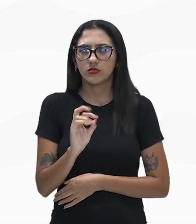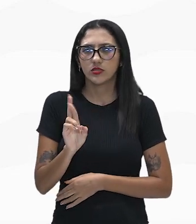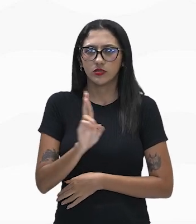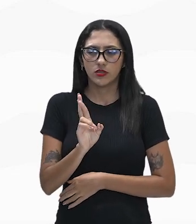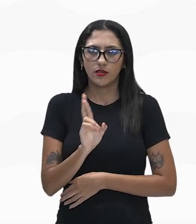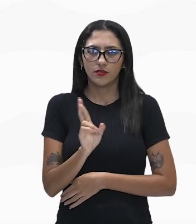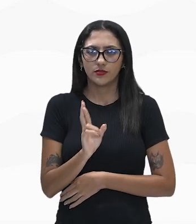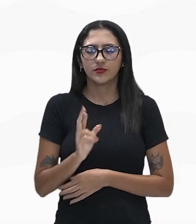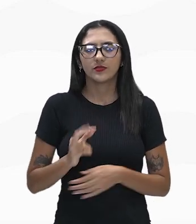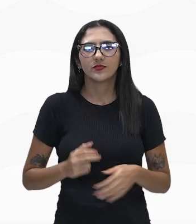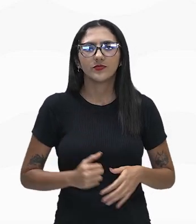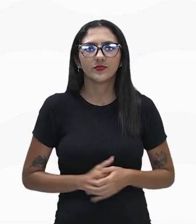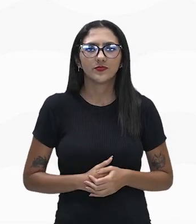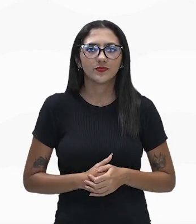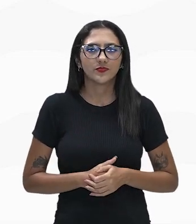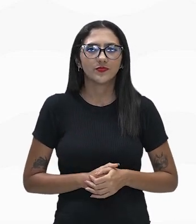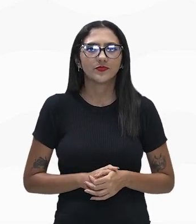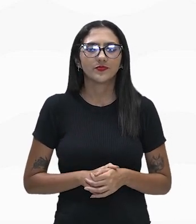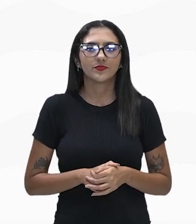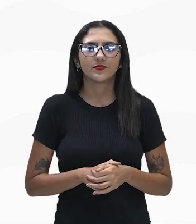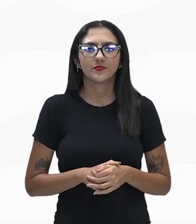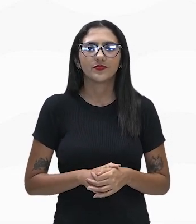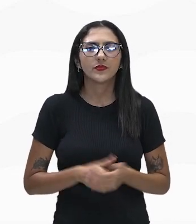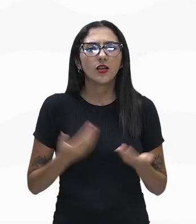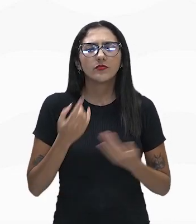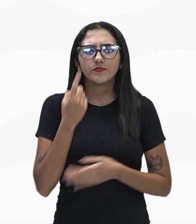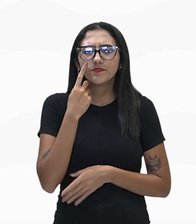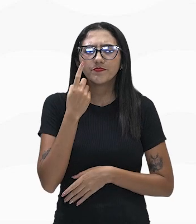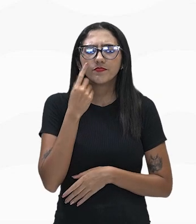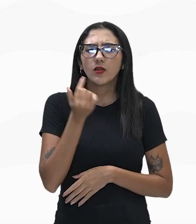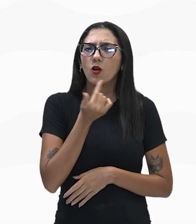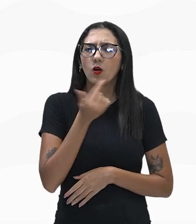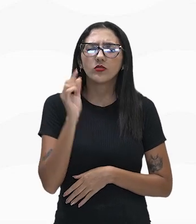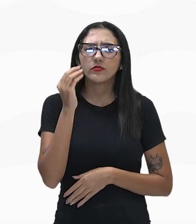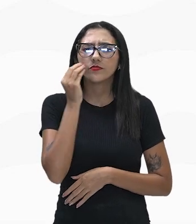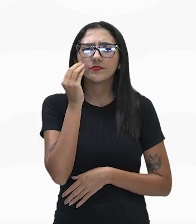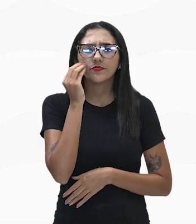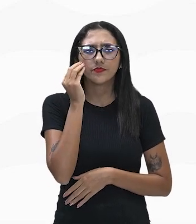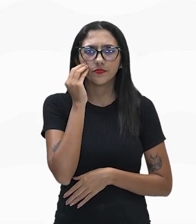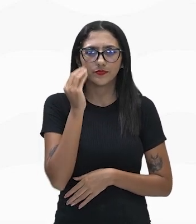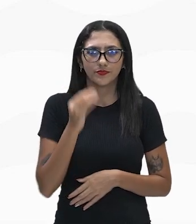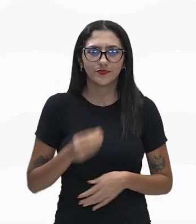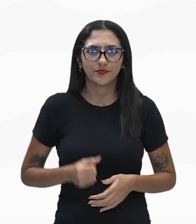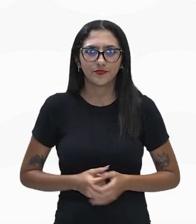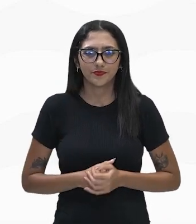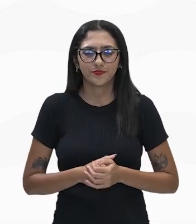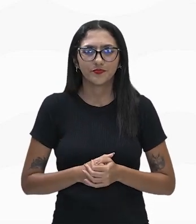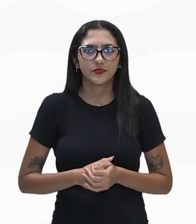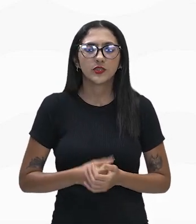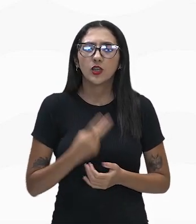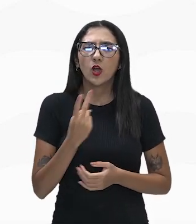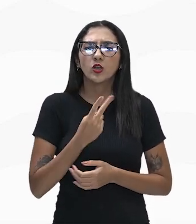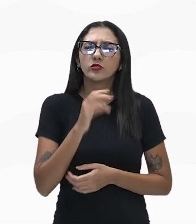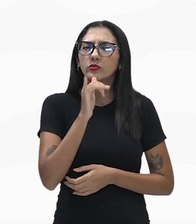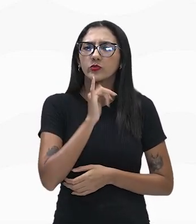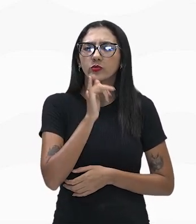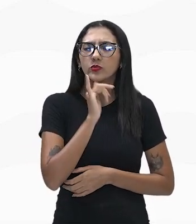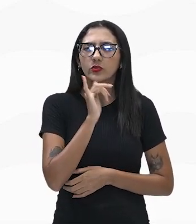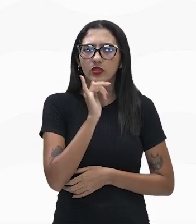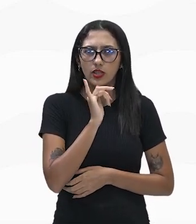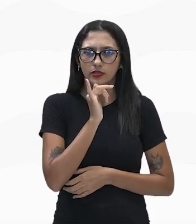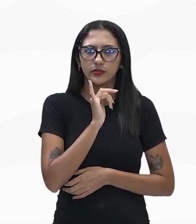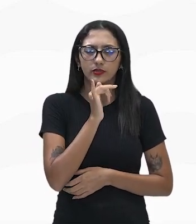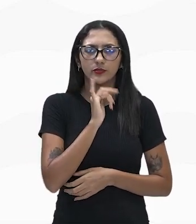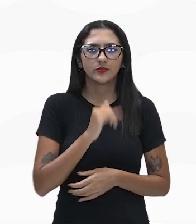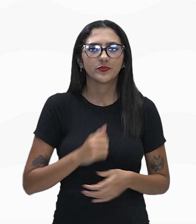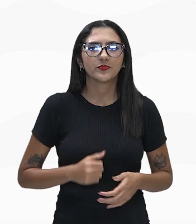2.400, ok? Vamos aí imaginar uma outra simulação. Vamos lá, vamos ver o segundo exemplo aí de um